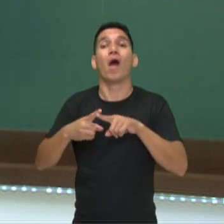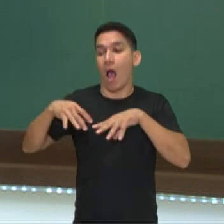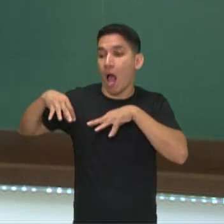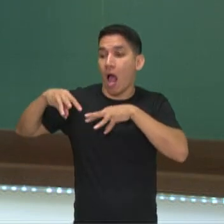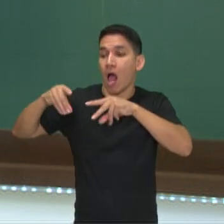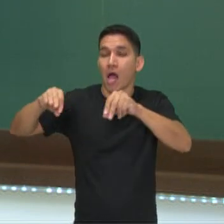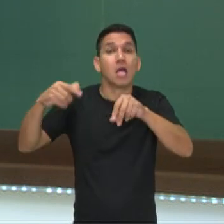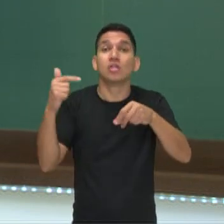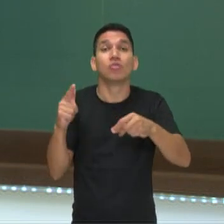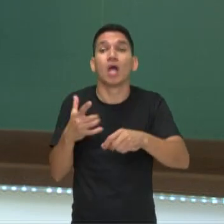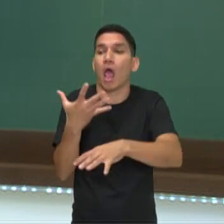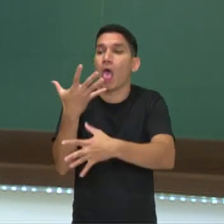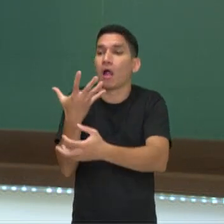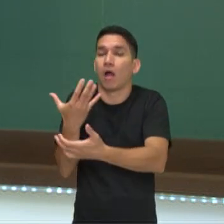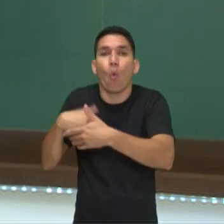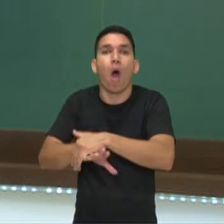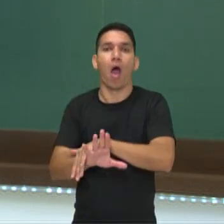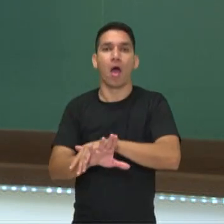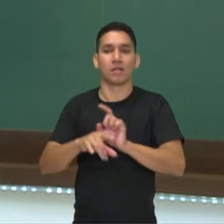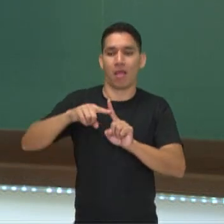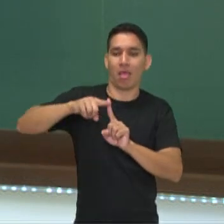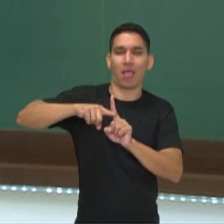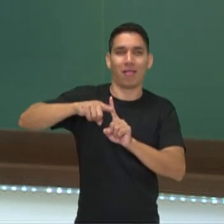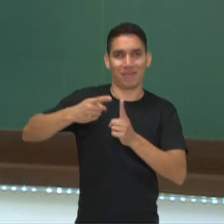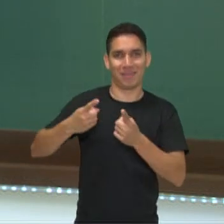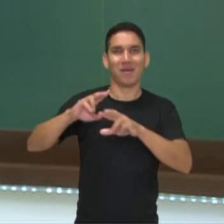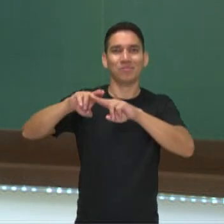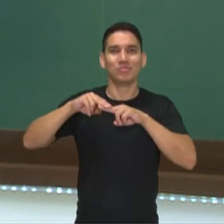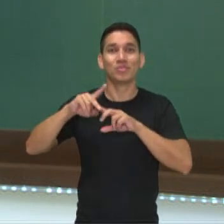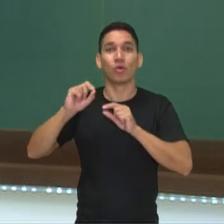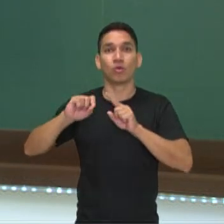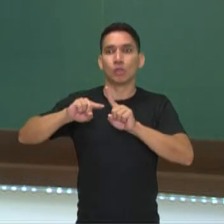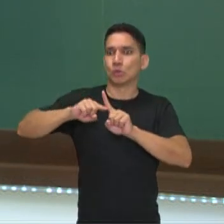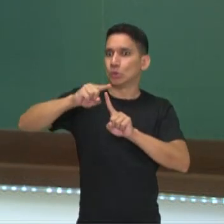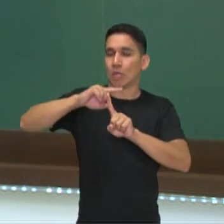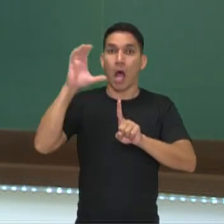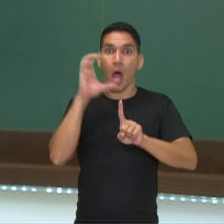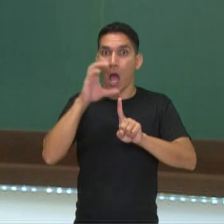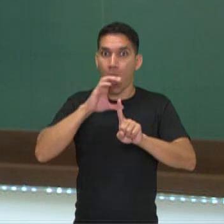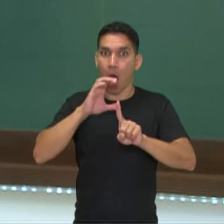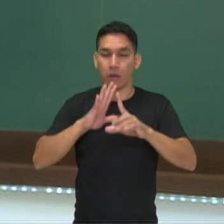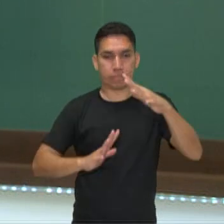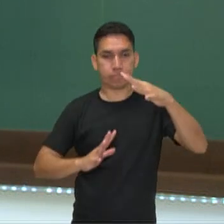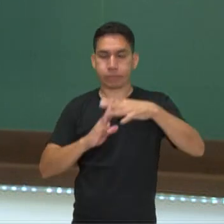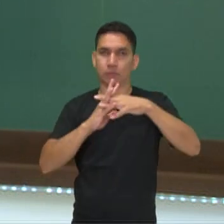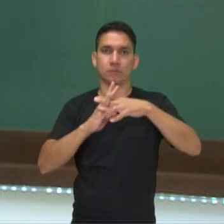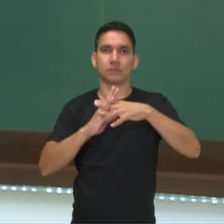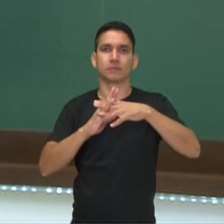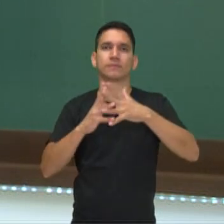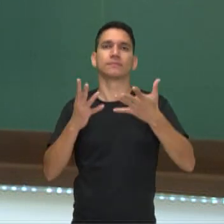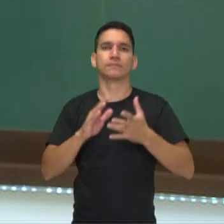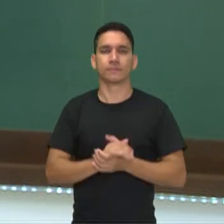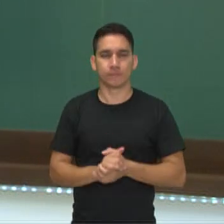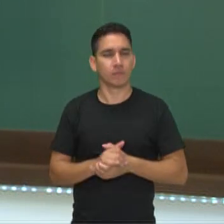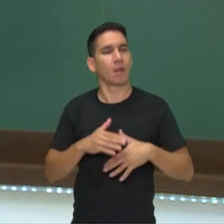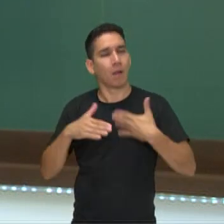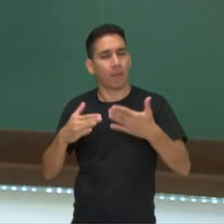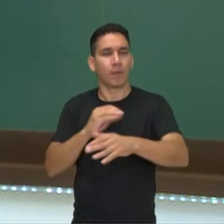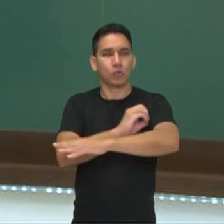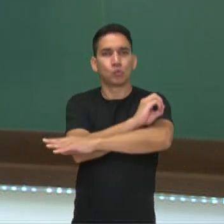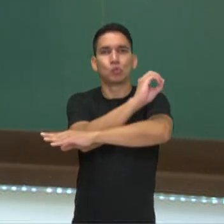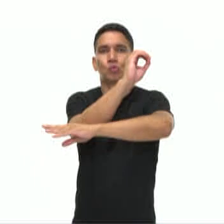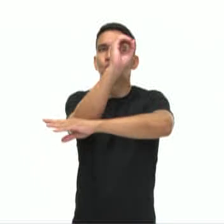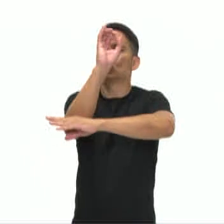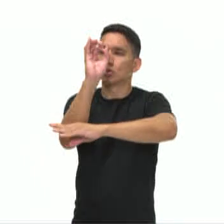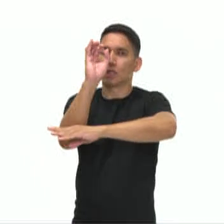consegue reter o calor, então ele sobe rapidamente para a atmosfera, tá? Ao longo do dia.